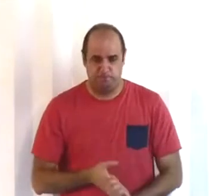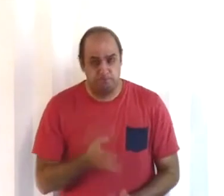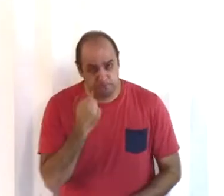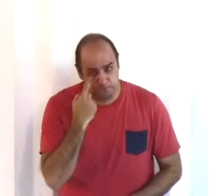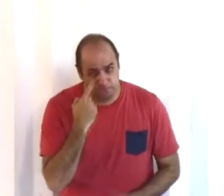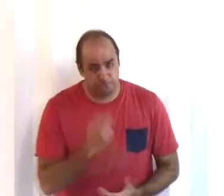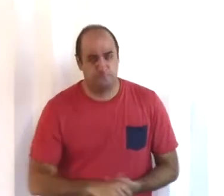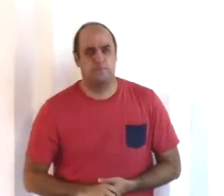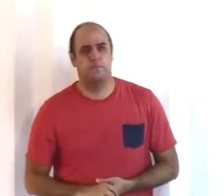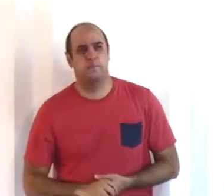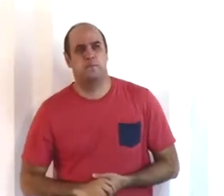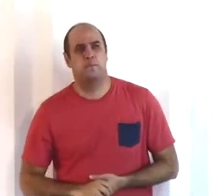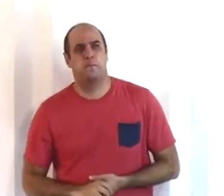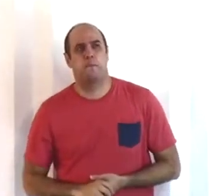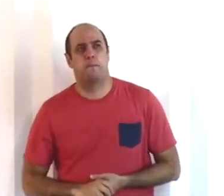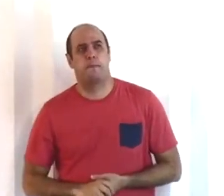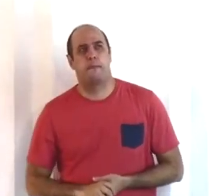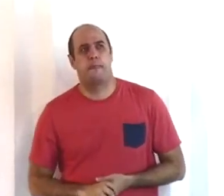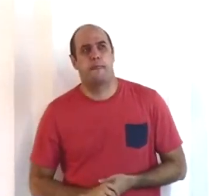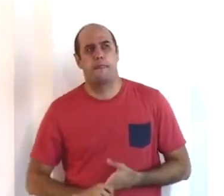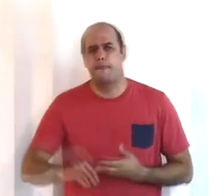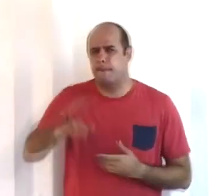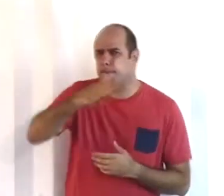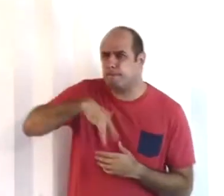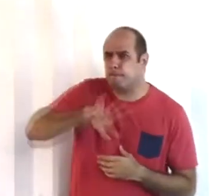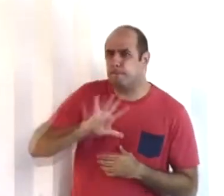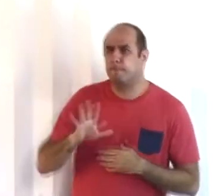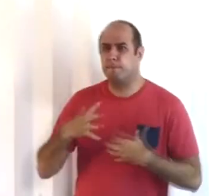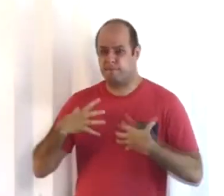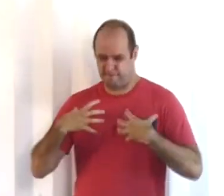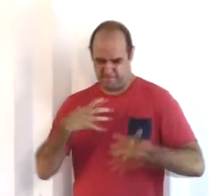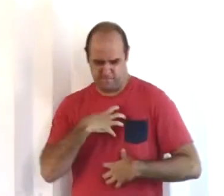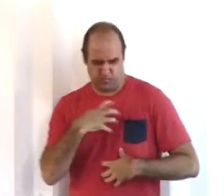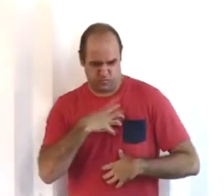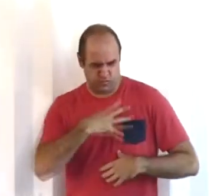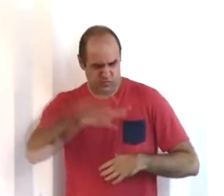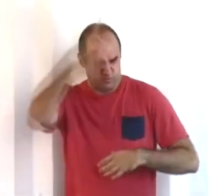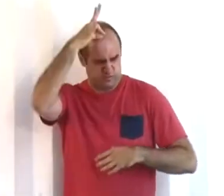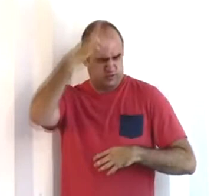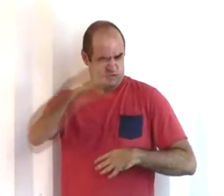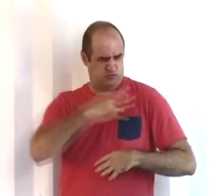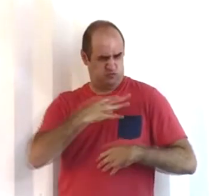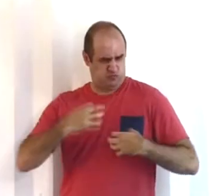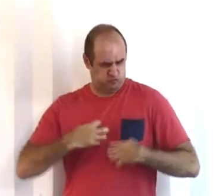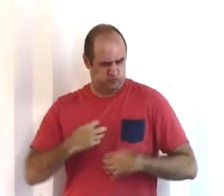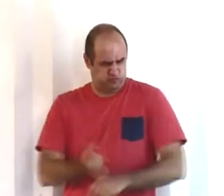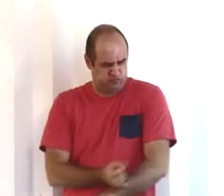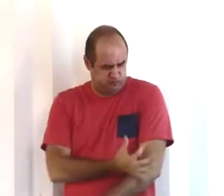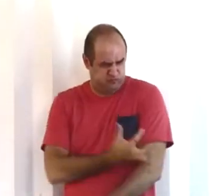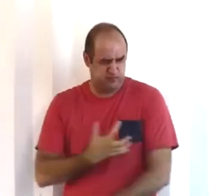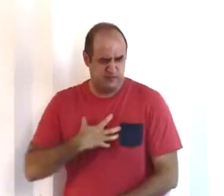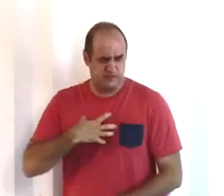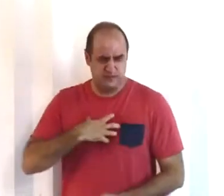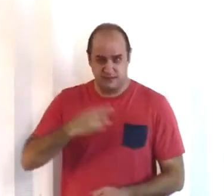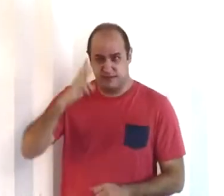no zelo não sejais remissos, sede fervorosos de espírito, servindo ao Senhor, e aí vem a forma: